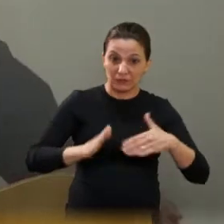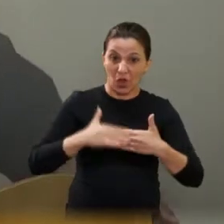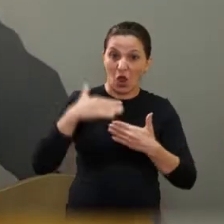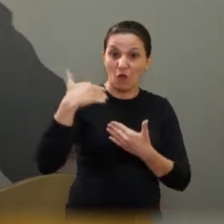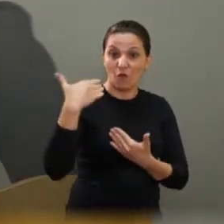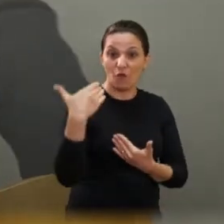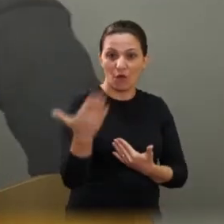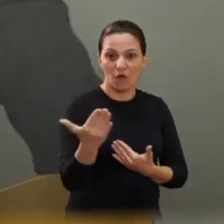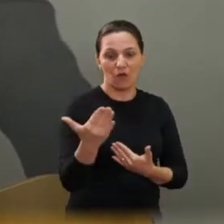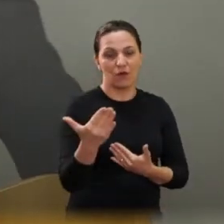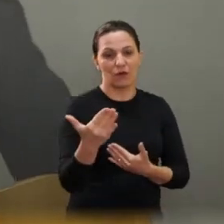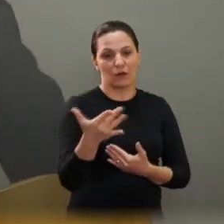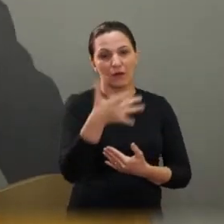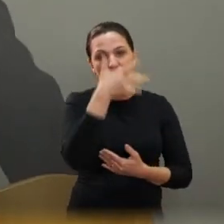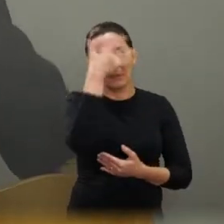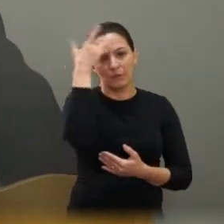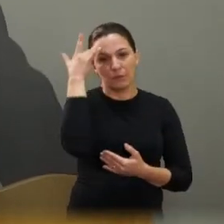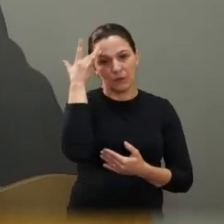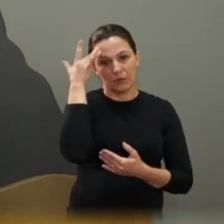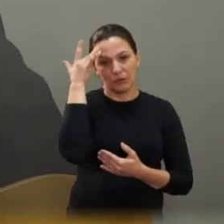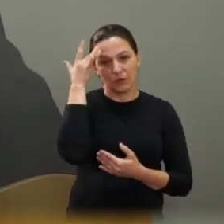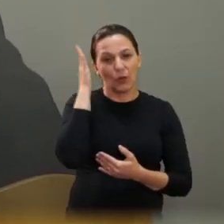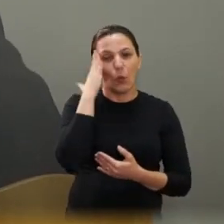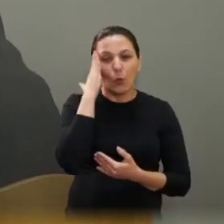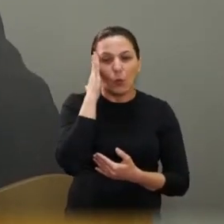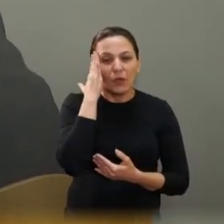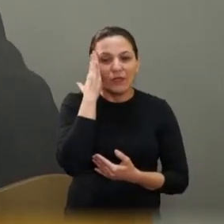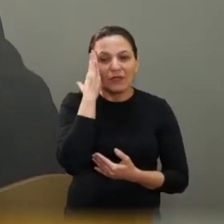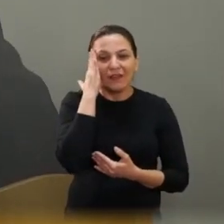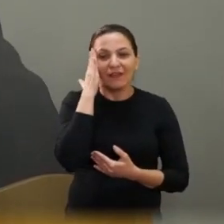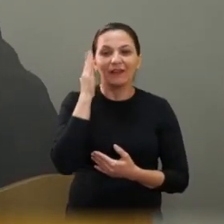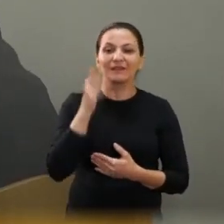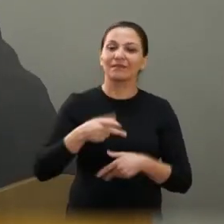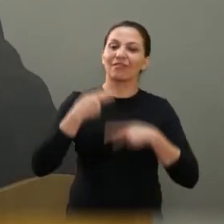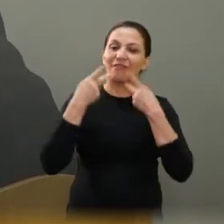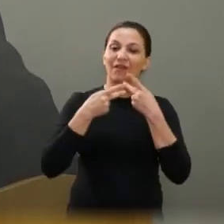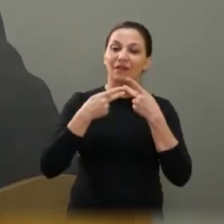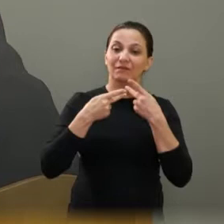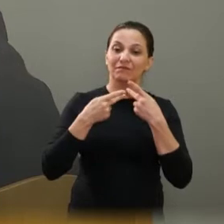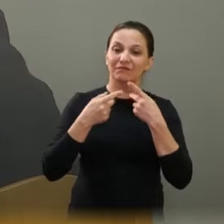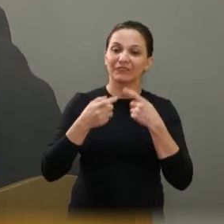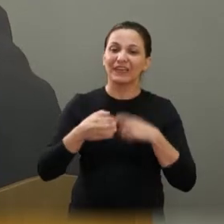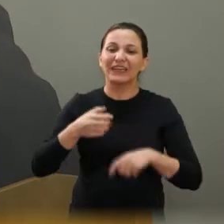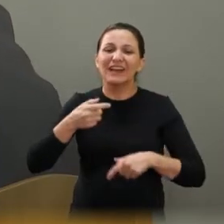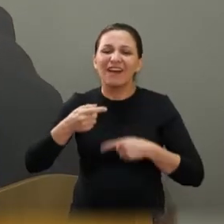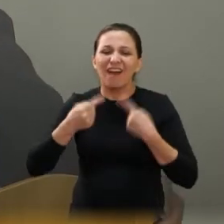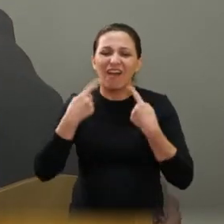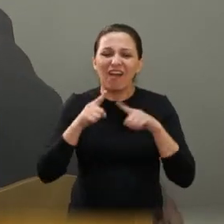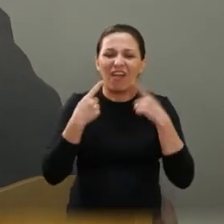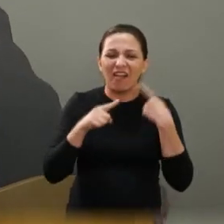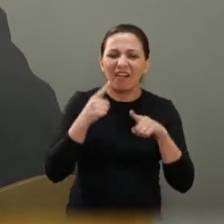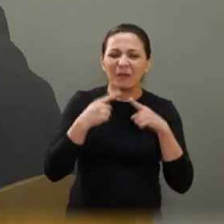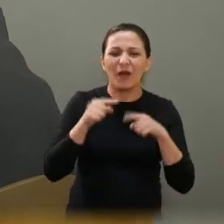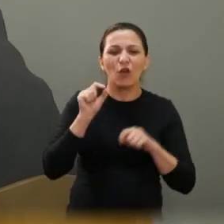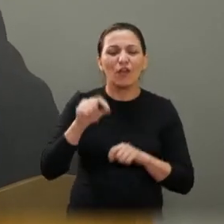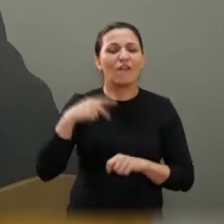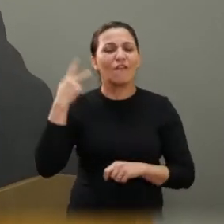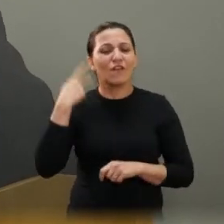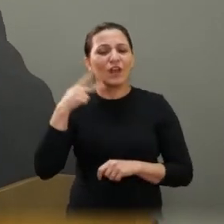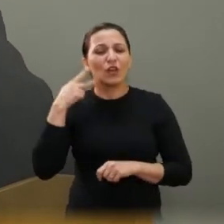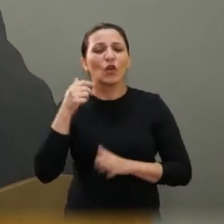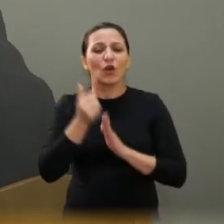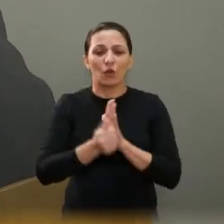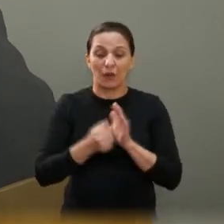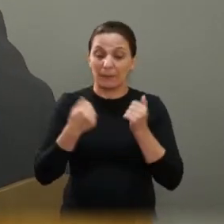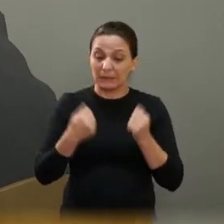lá fora algumas pessoas que não entende o que a gente quer dizer pode até criticar dizendo você é vereadora Araraquara e